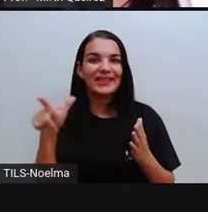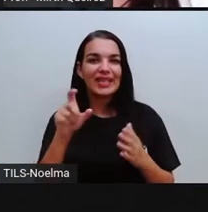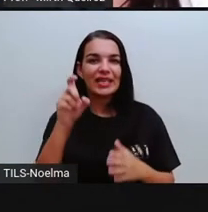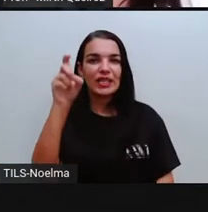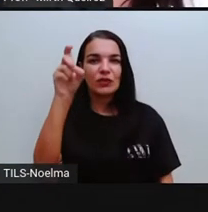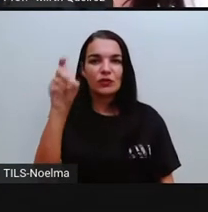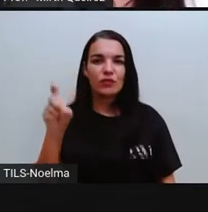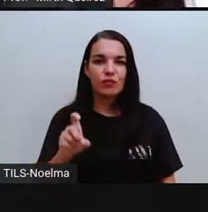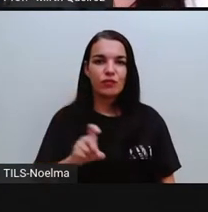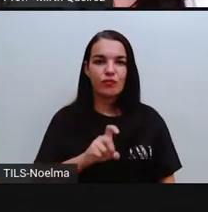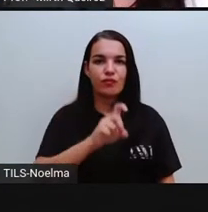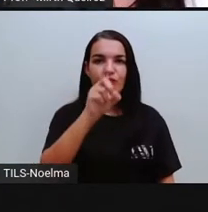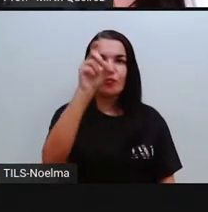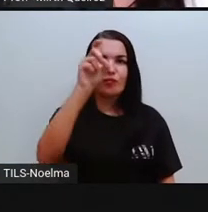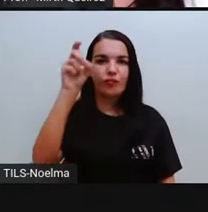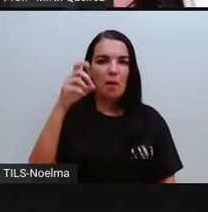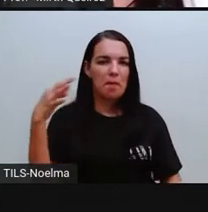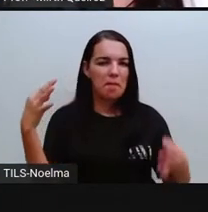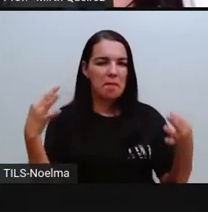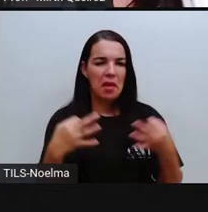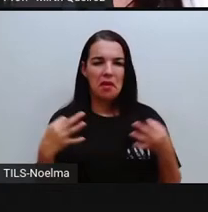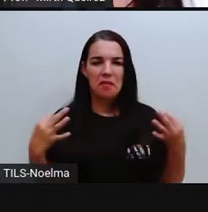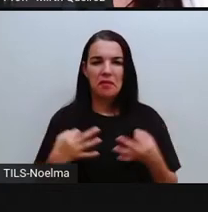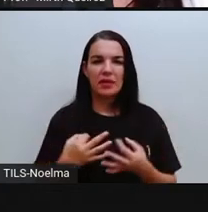pichação da nossa cidade.